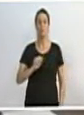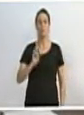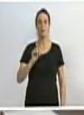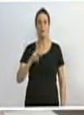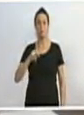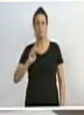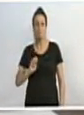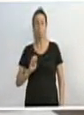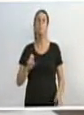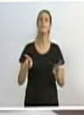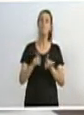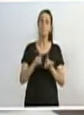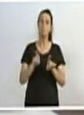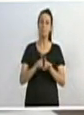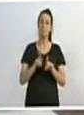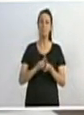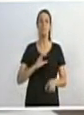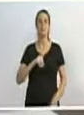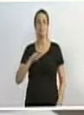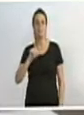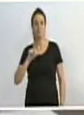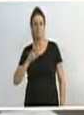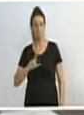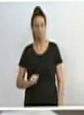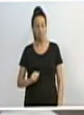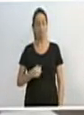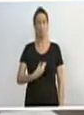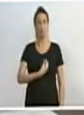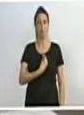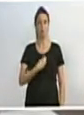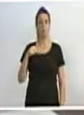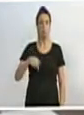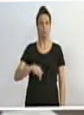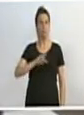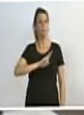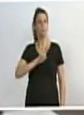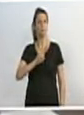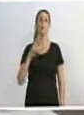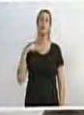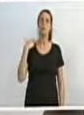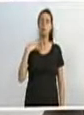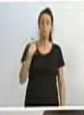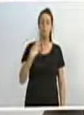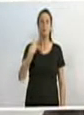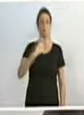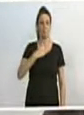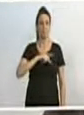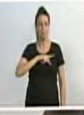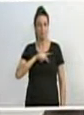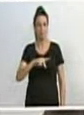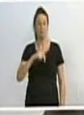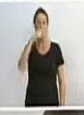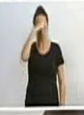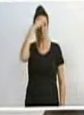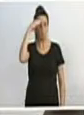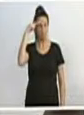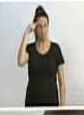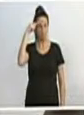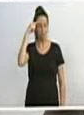cartunista, a Silmara Ferreira da Silva, que neste ato representa o vereador vice-presidente desta casa, vereador Marcos da Rosa,